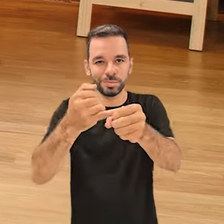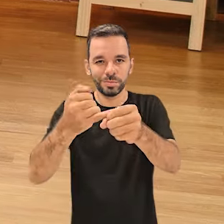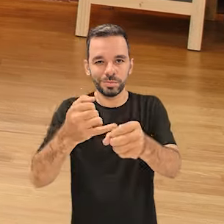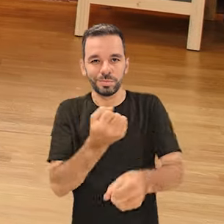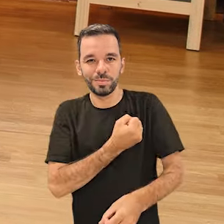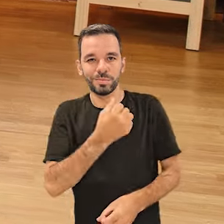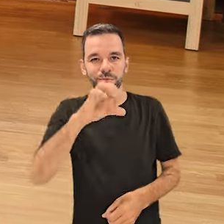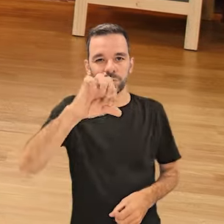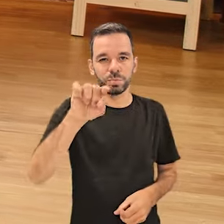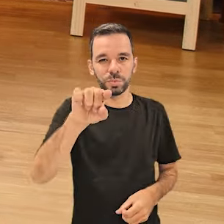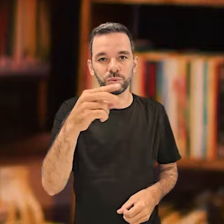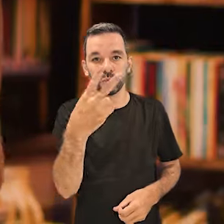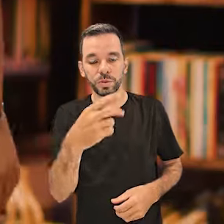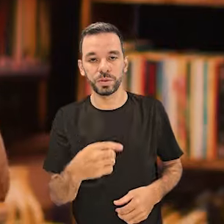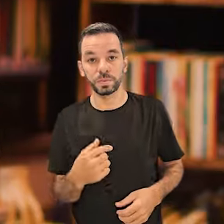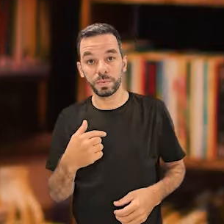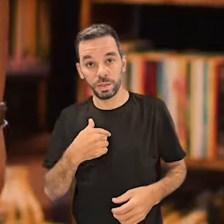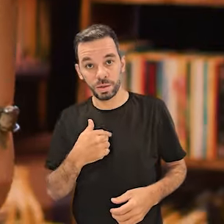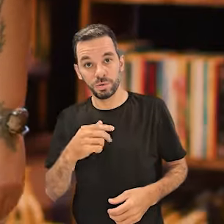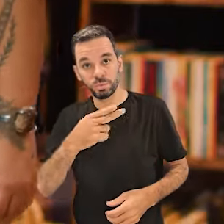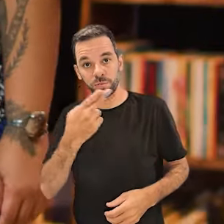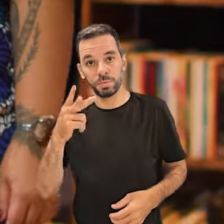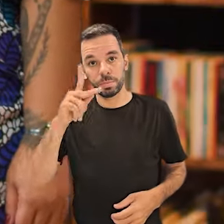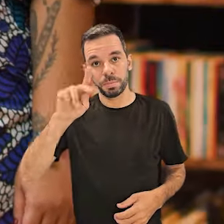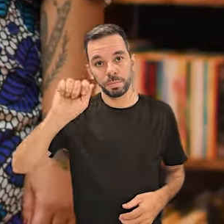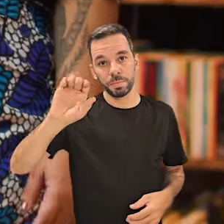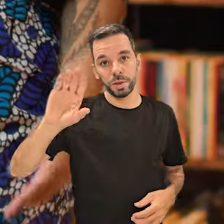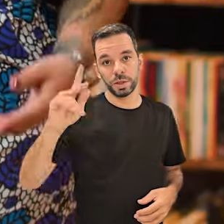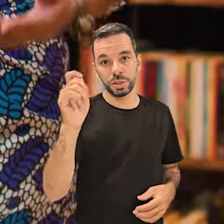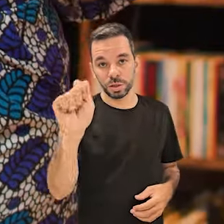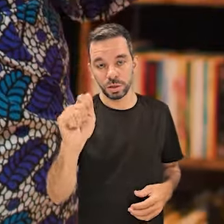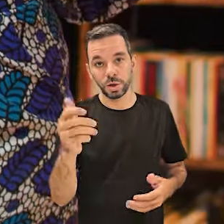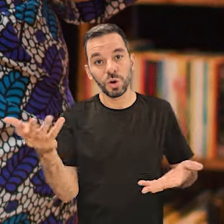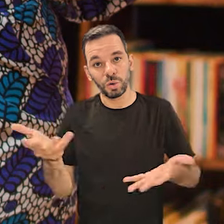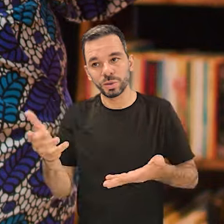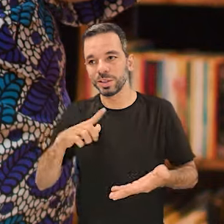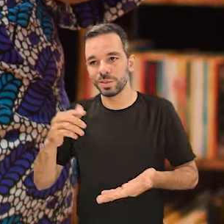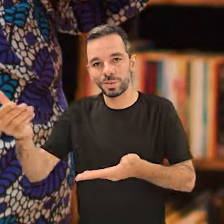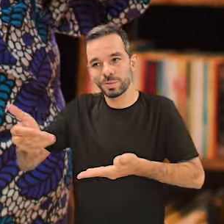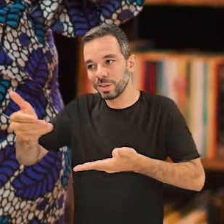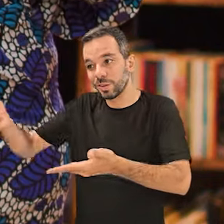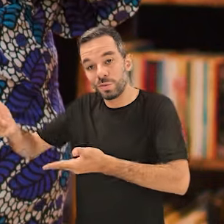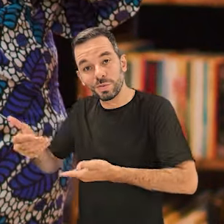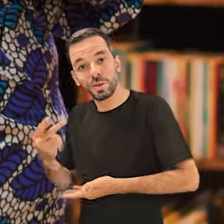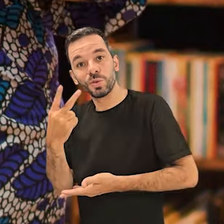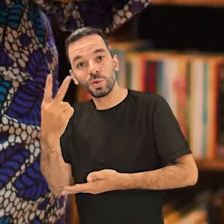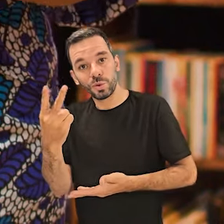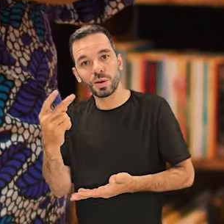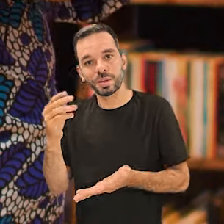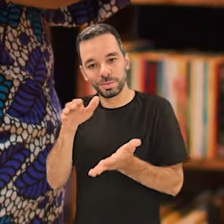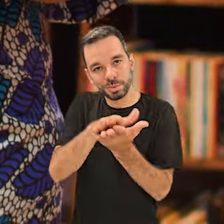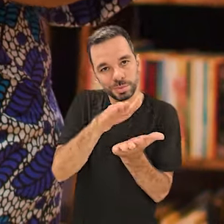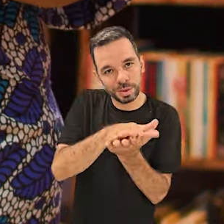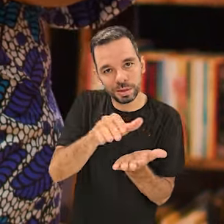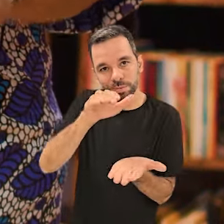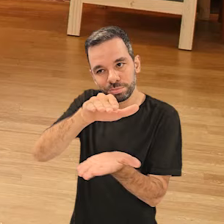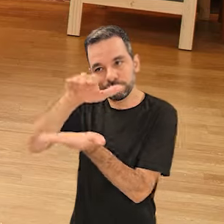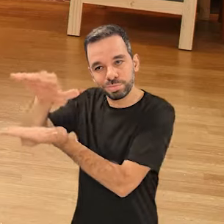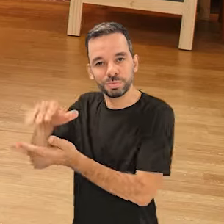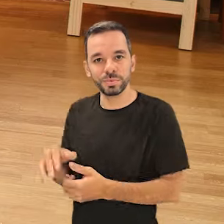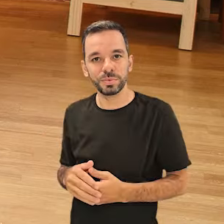canal 9.2. Eu sou Pátia Ana e no programa de hoje eu vou te apresentar dois escritores que publicaram suas obras através de